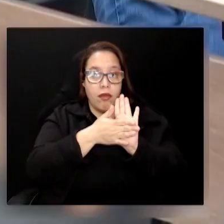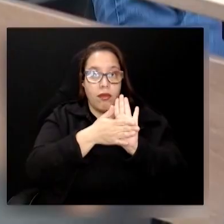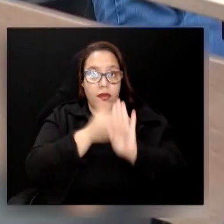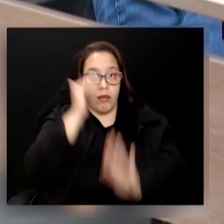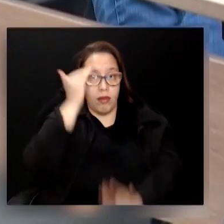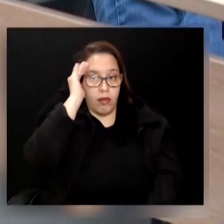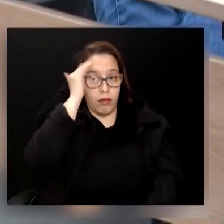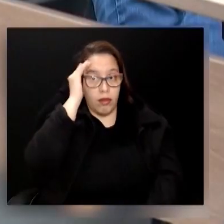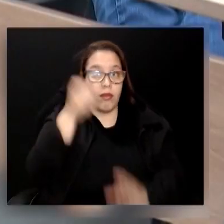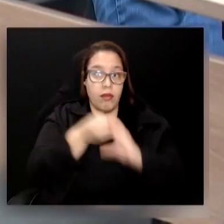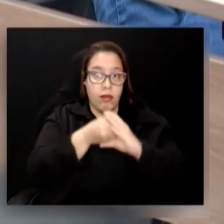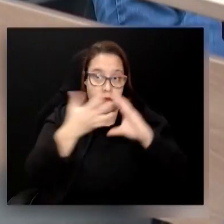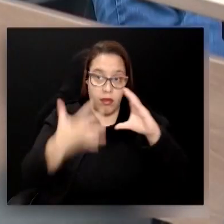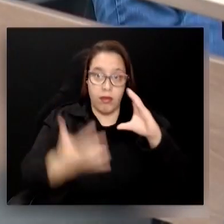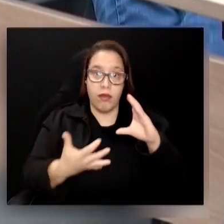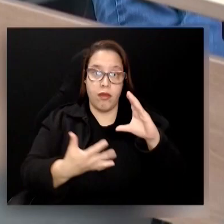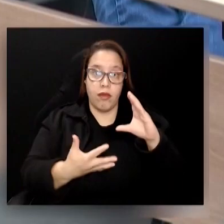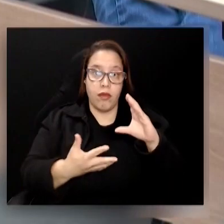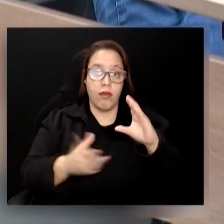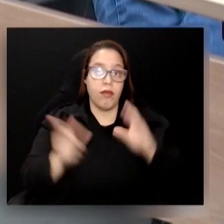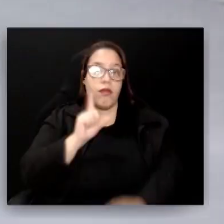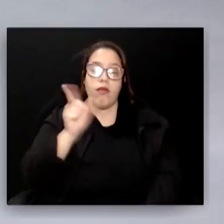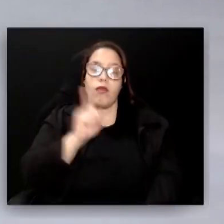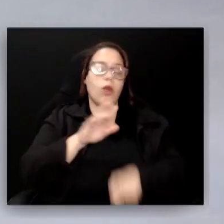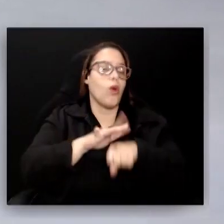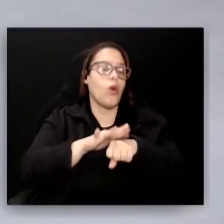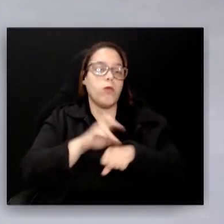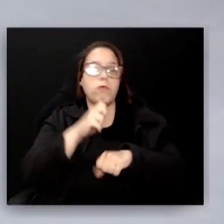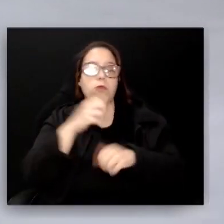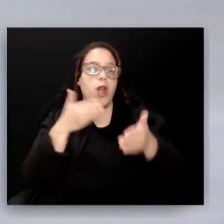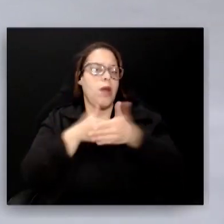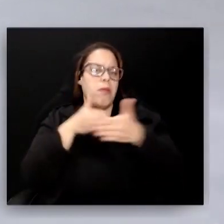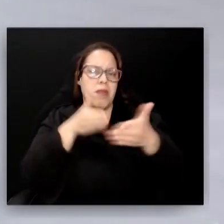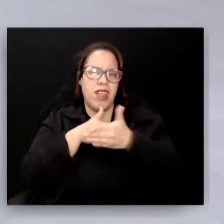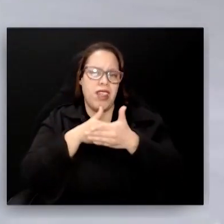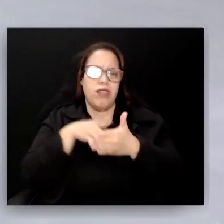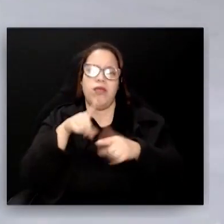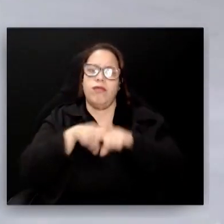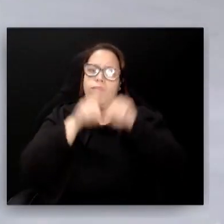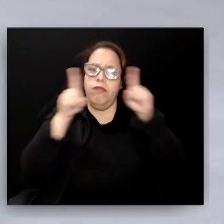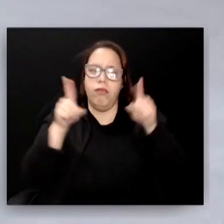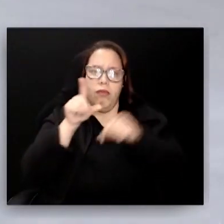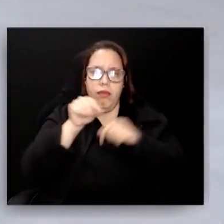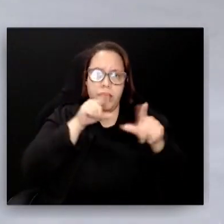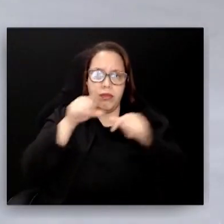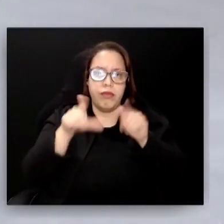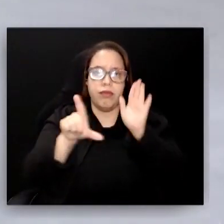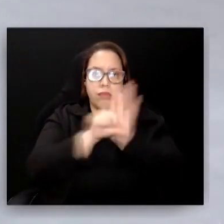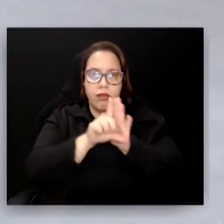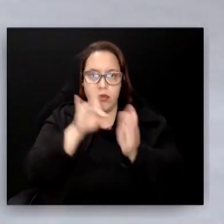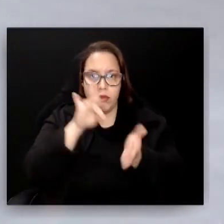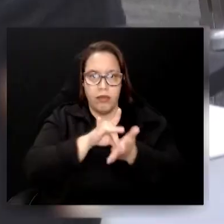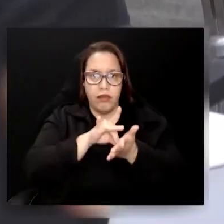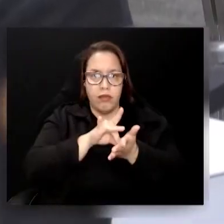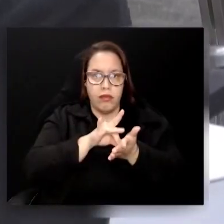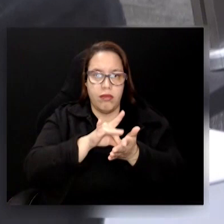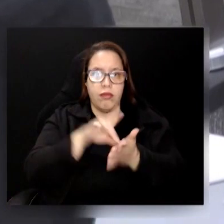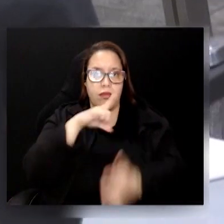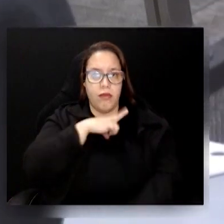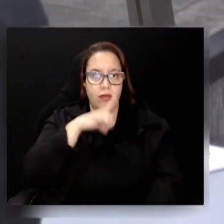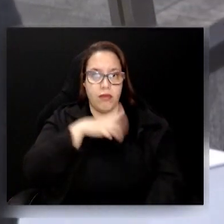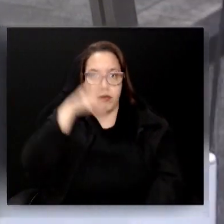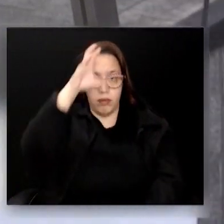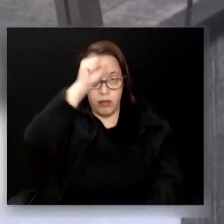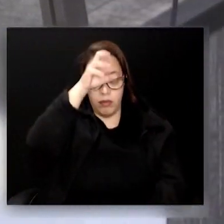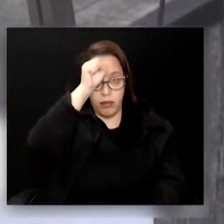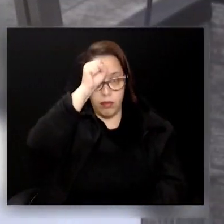características não como doenças ou limitações, mas como maneiras legítimas de existir e aprender. Como presidente